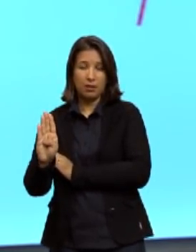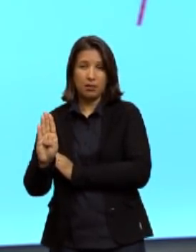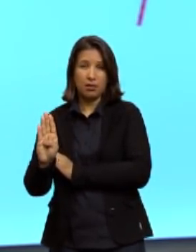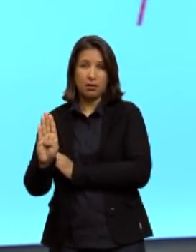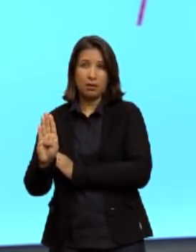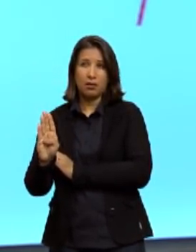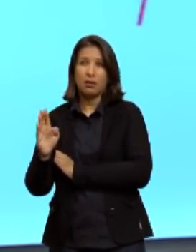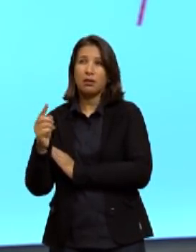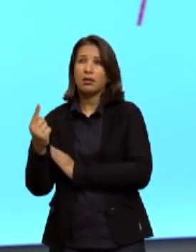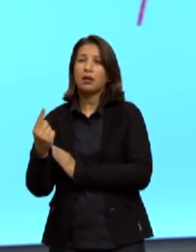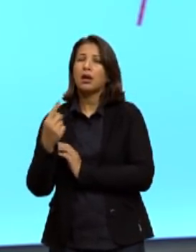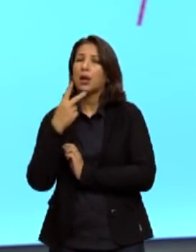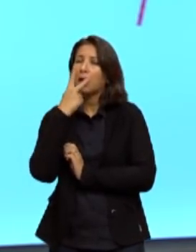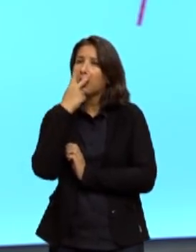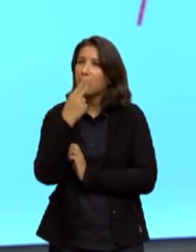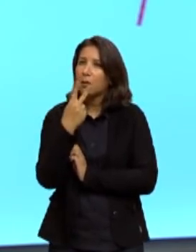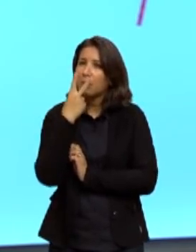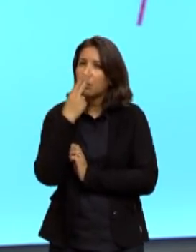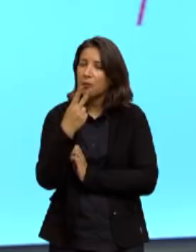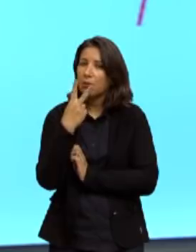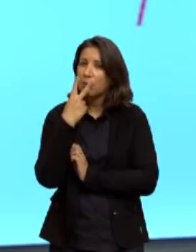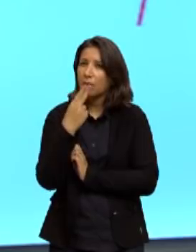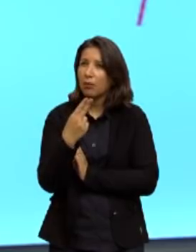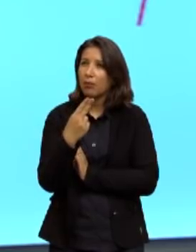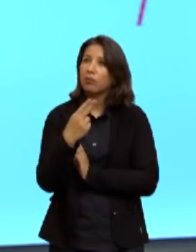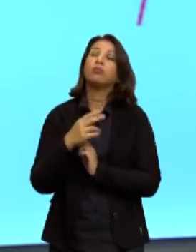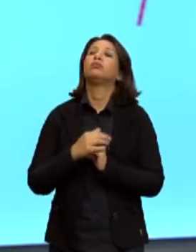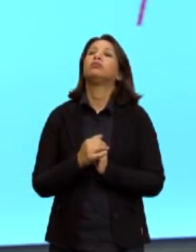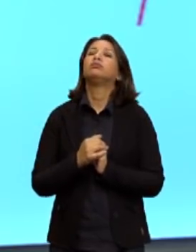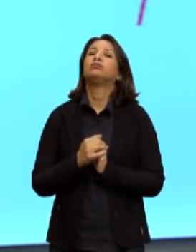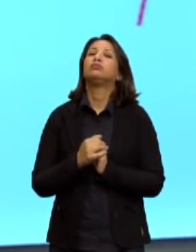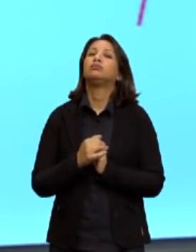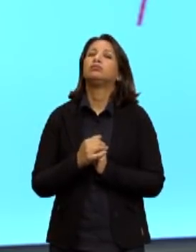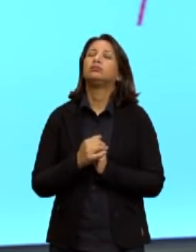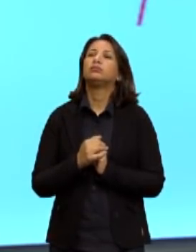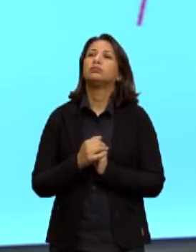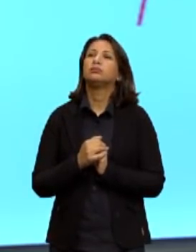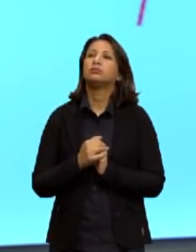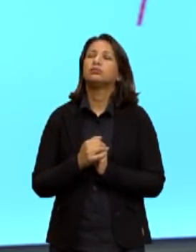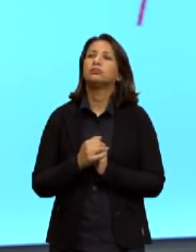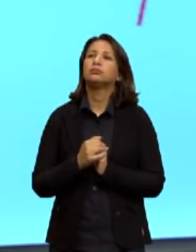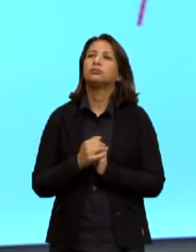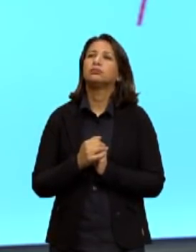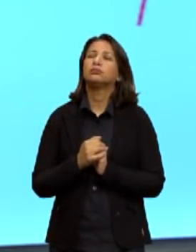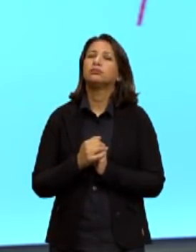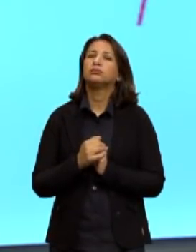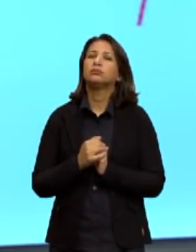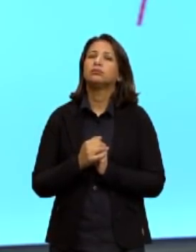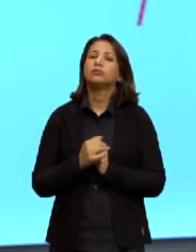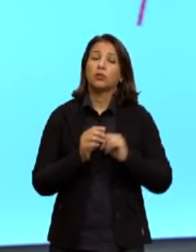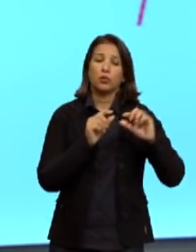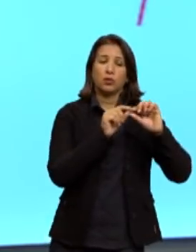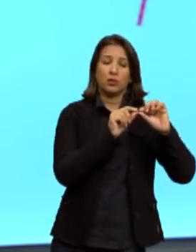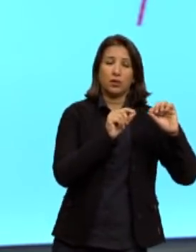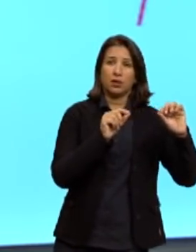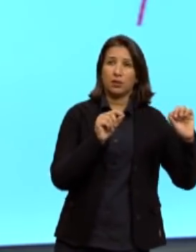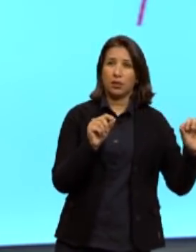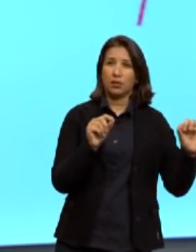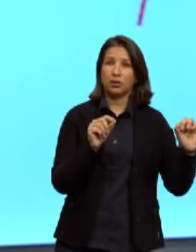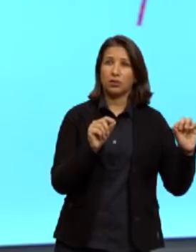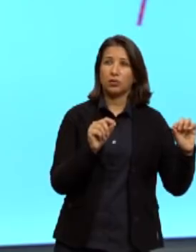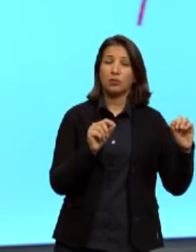assim como o sinal de igual eles que ele identifica né assim como o segmento de